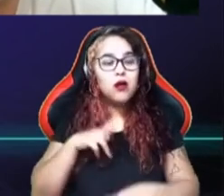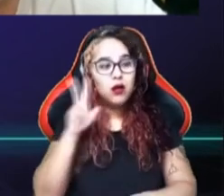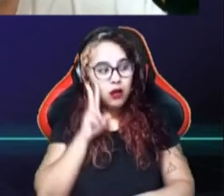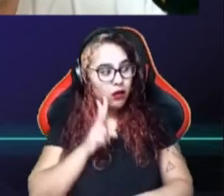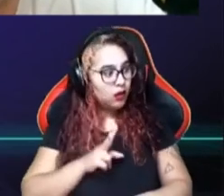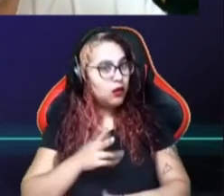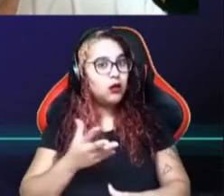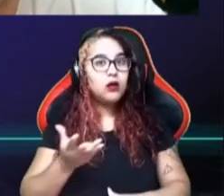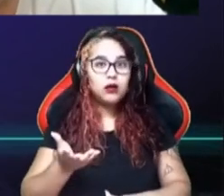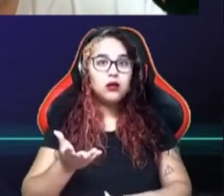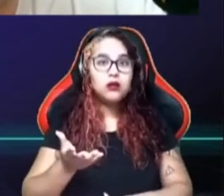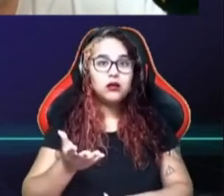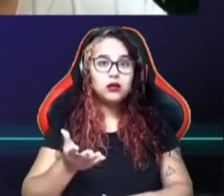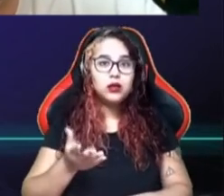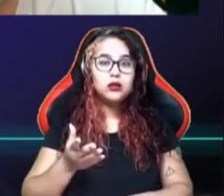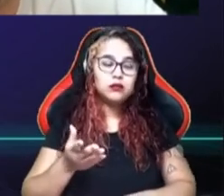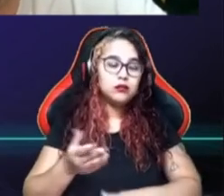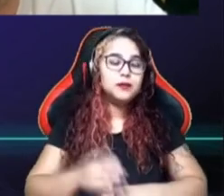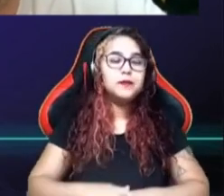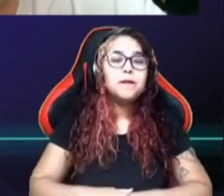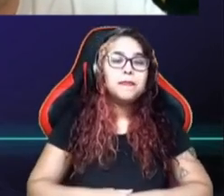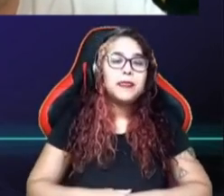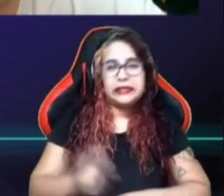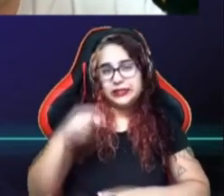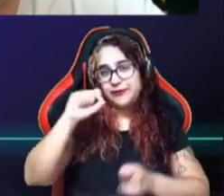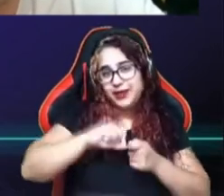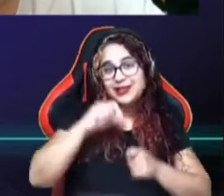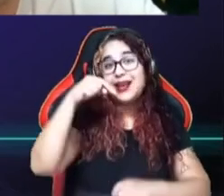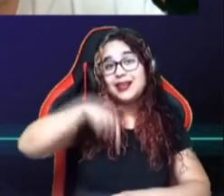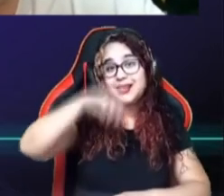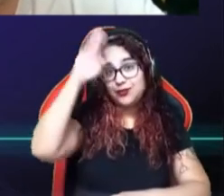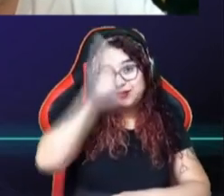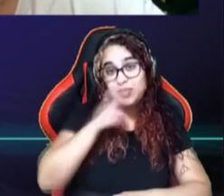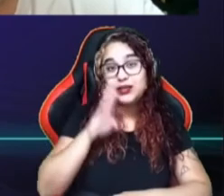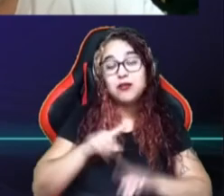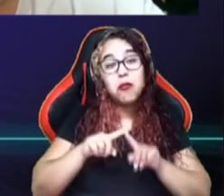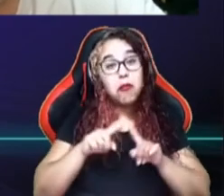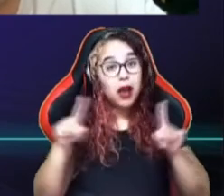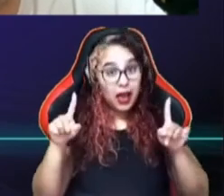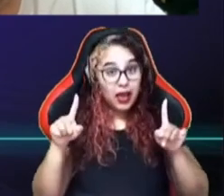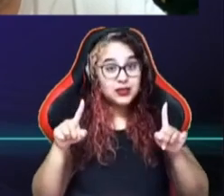gente fez ação aqui, mas ela repercute fora, né? A gente fez uma ação